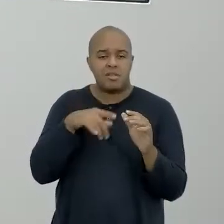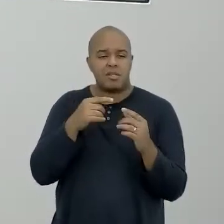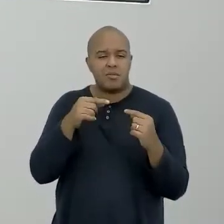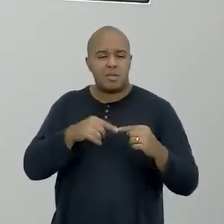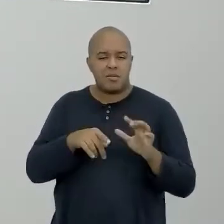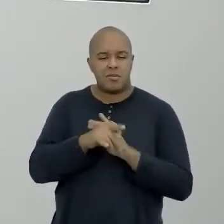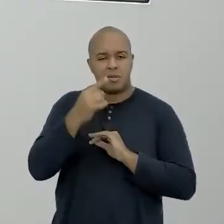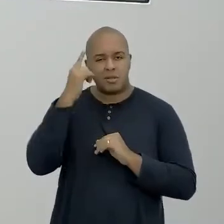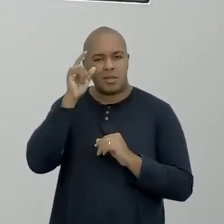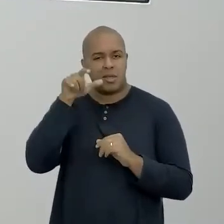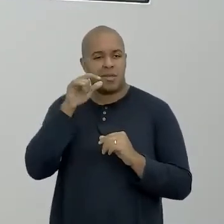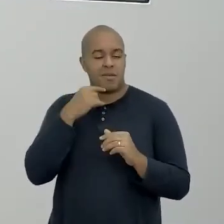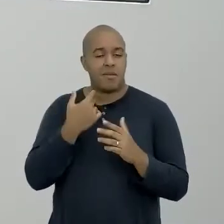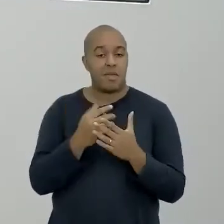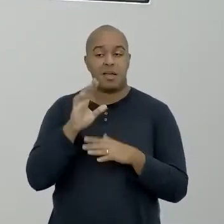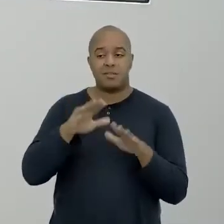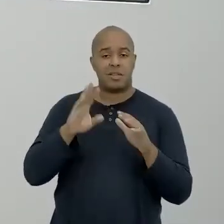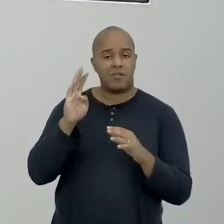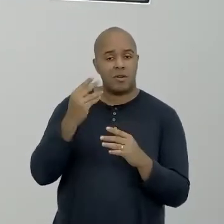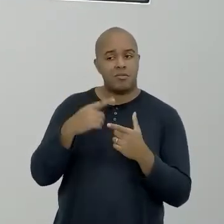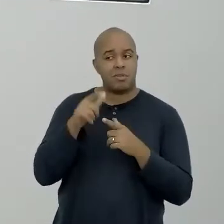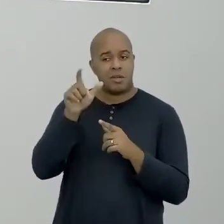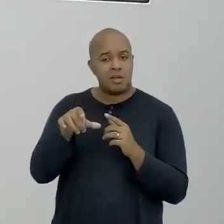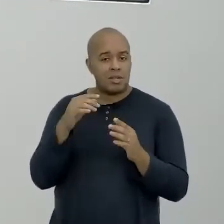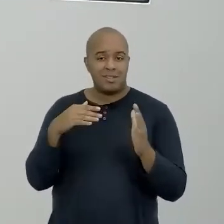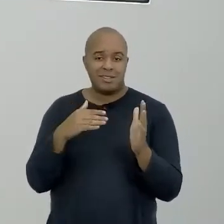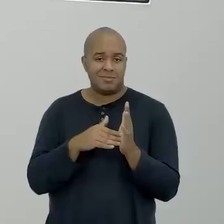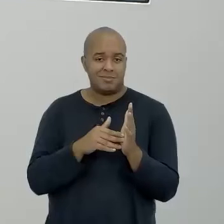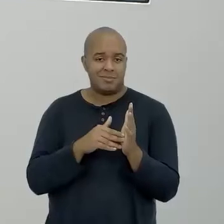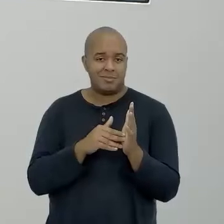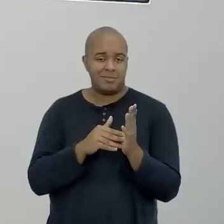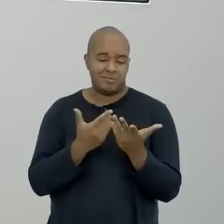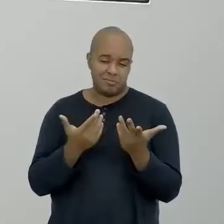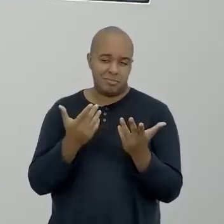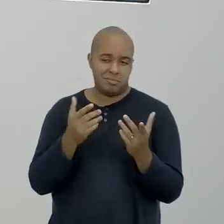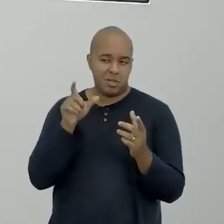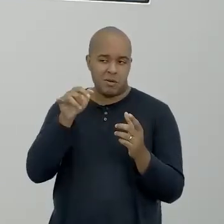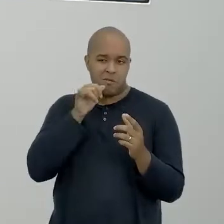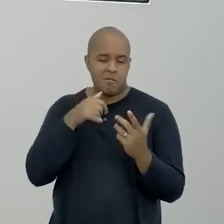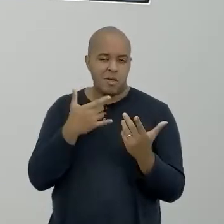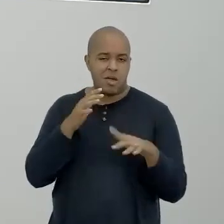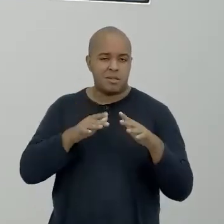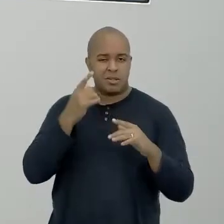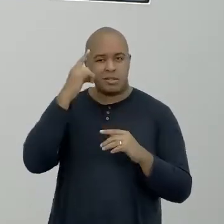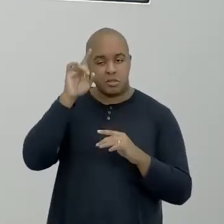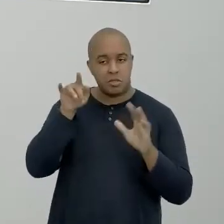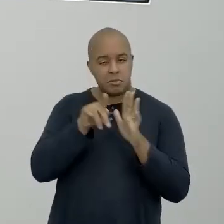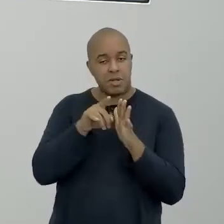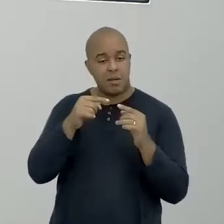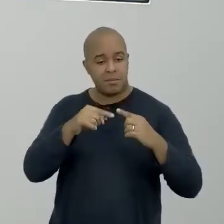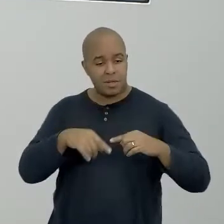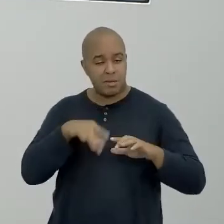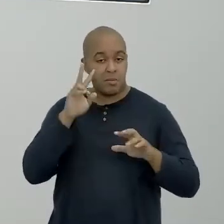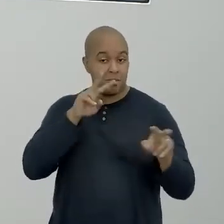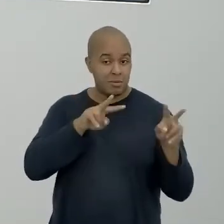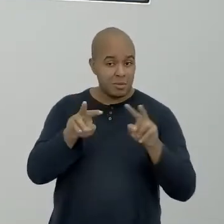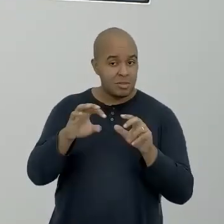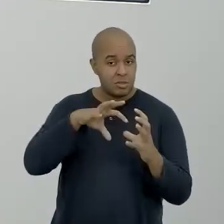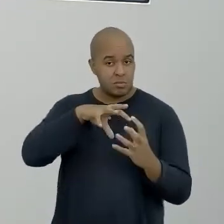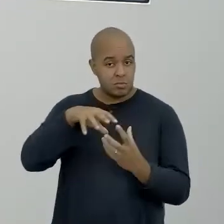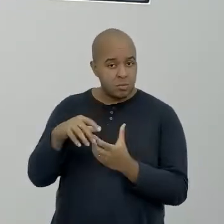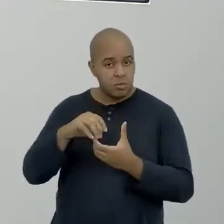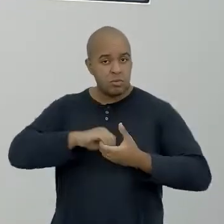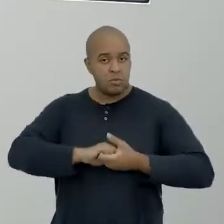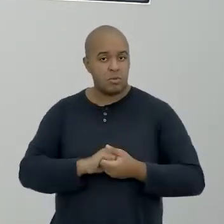sentido da ideia que é falsa, né, porque ela é limitada, né? Então, a ideologia tem a ver com uma visão de